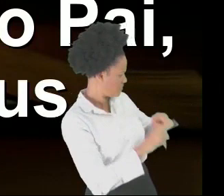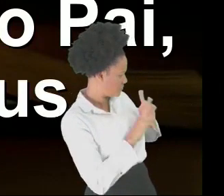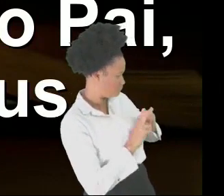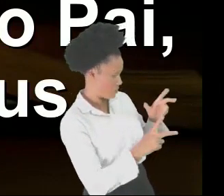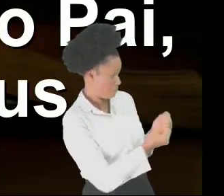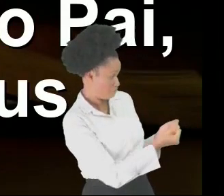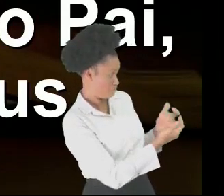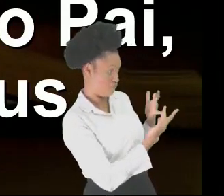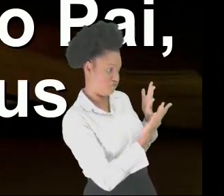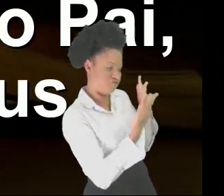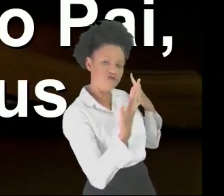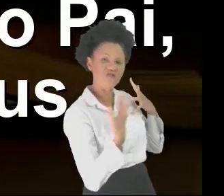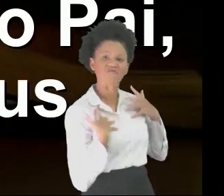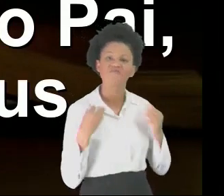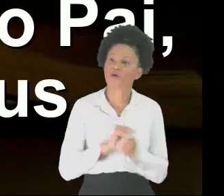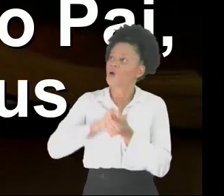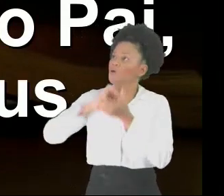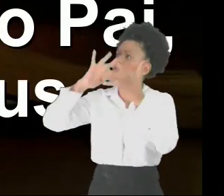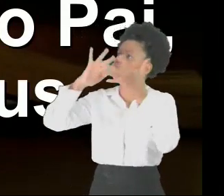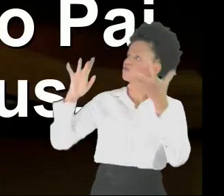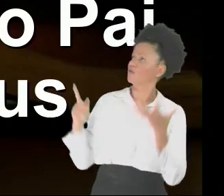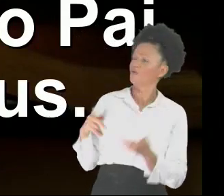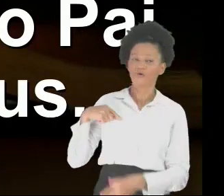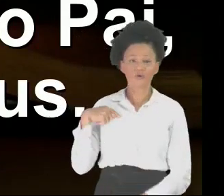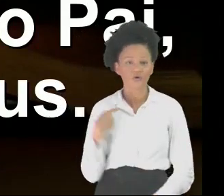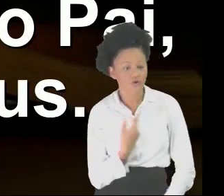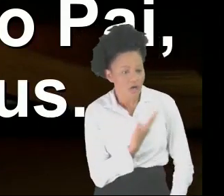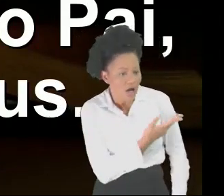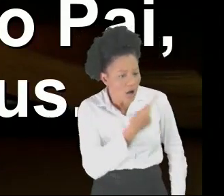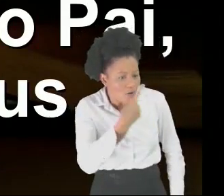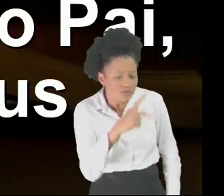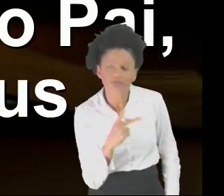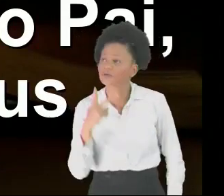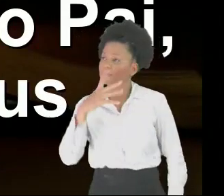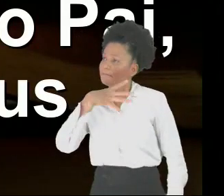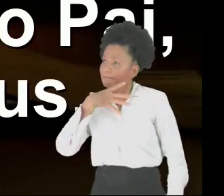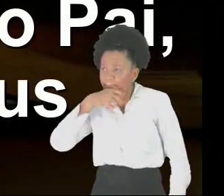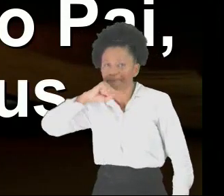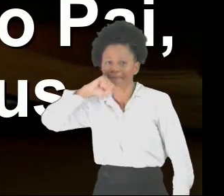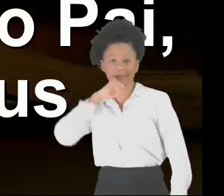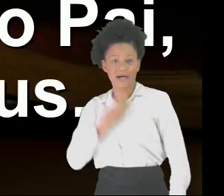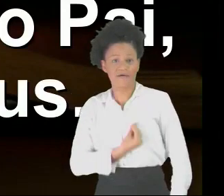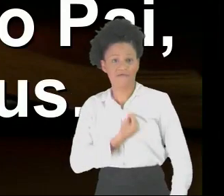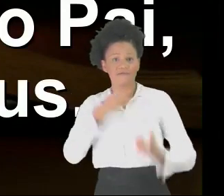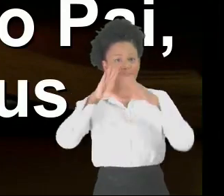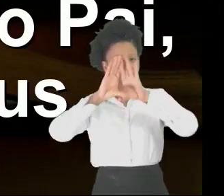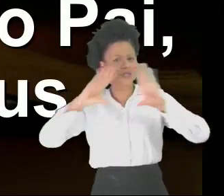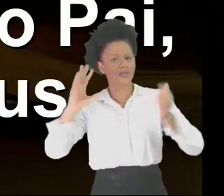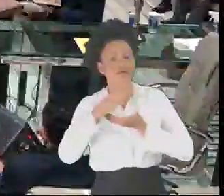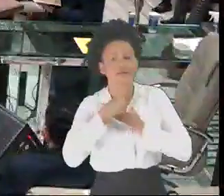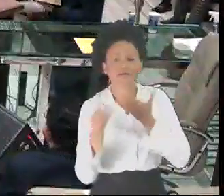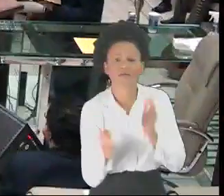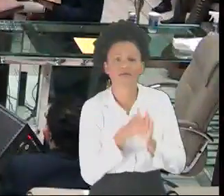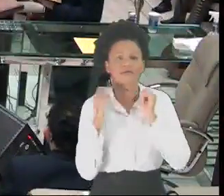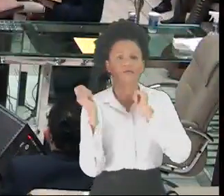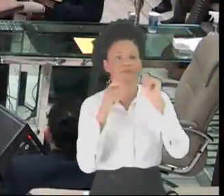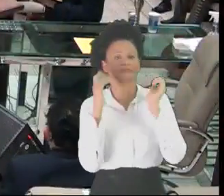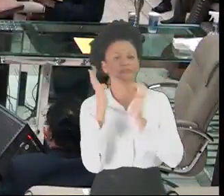e glorifiquem a vosso Pai que está nos céus. Quem dá aleluia para Jesus nessa noite?